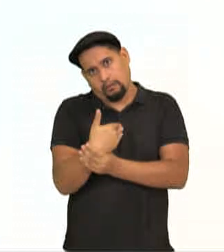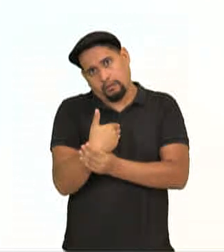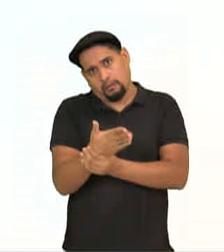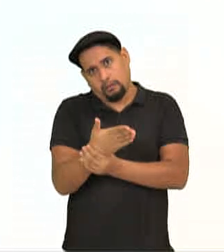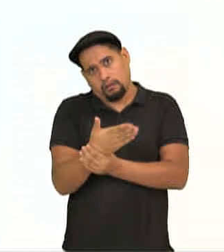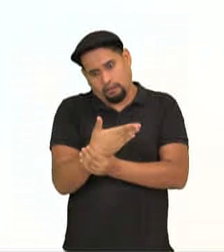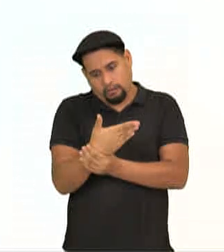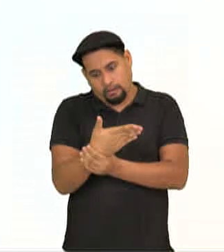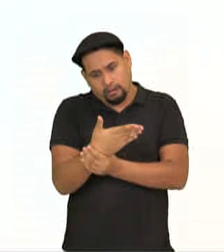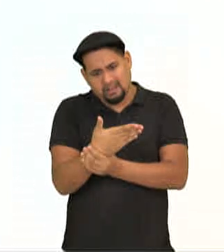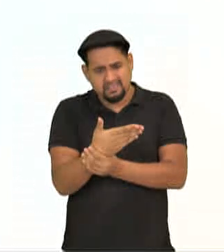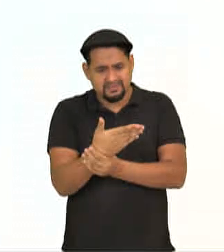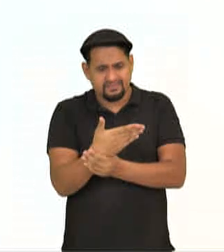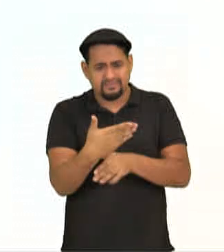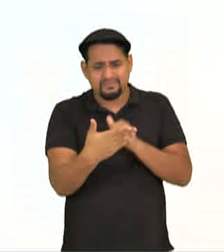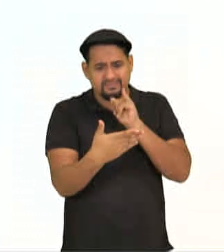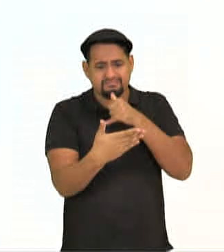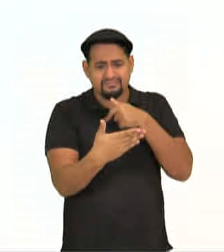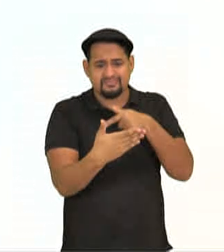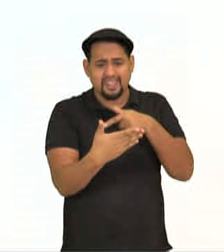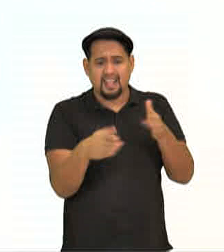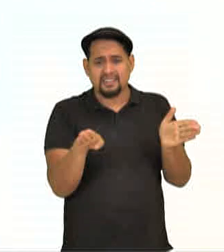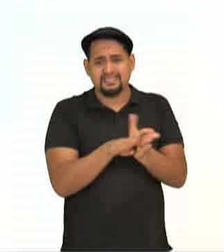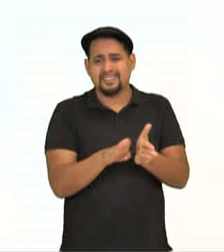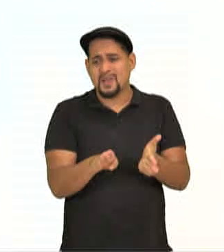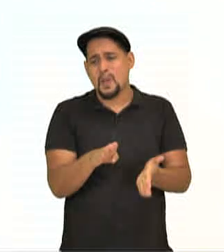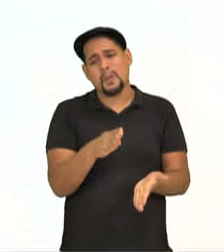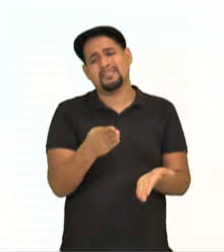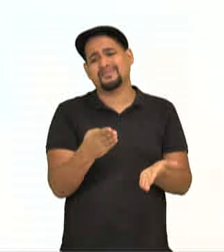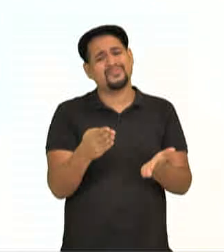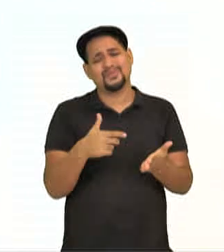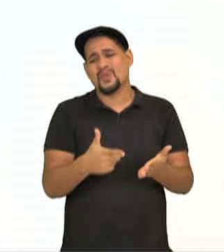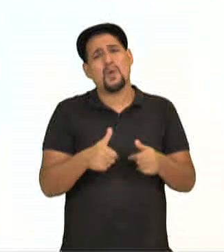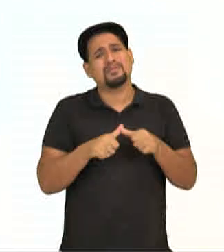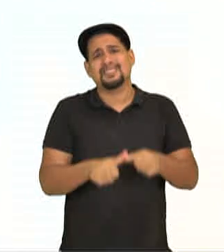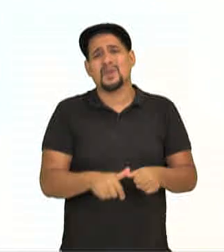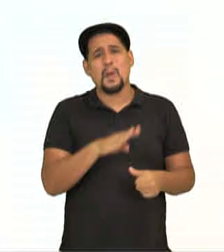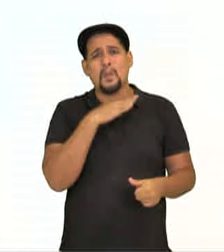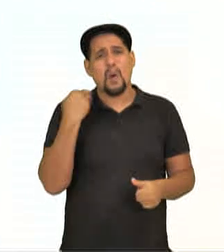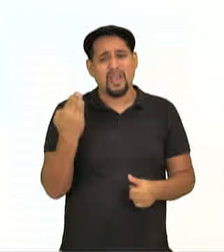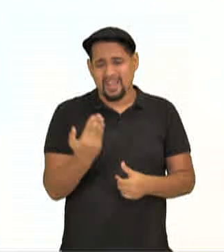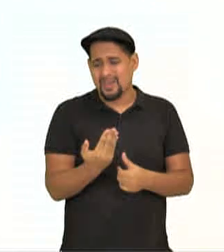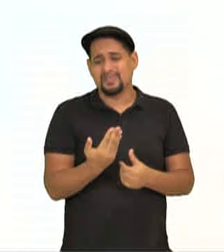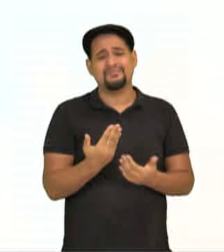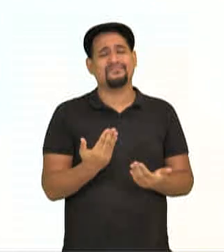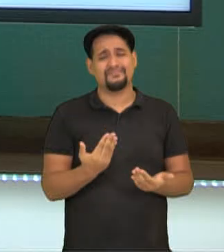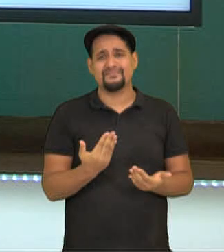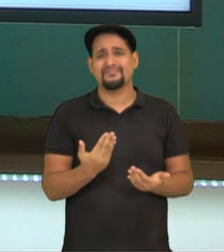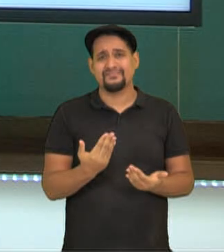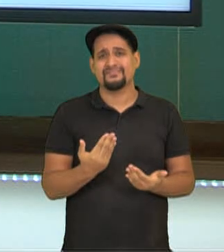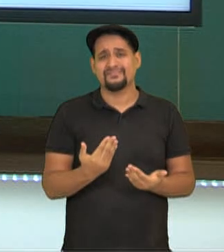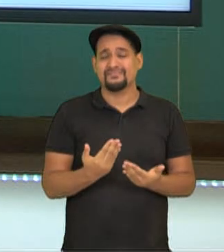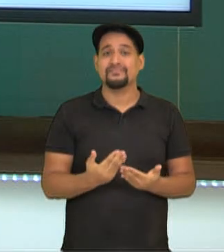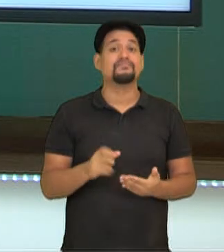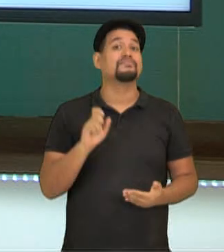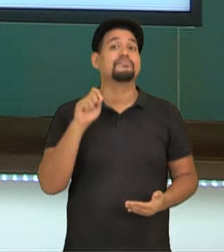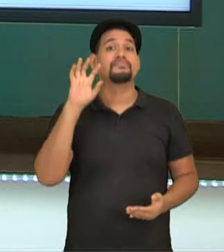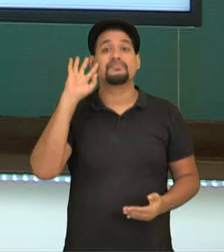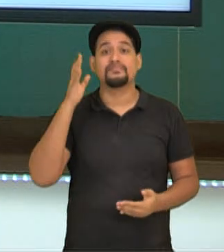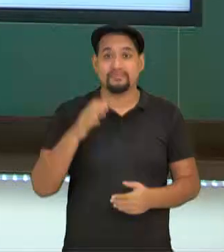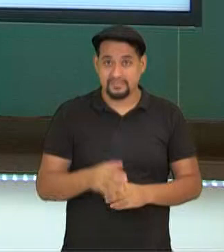morto e comentou, que pena, cheguei tarde. O pobrezinho não aguentou e morreu afogado. Moral da